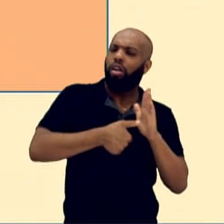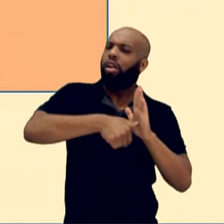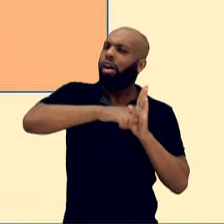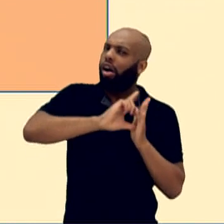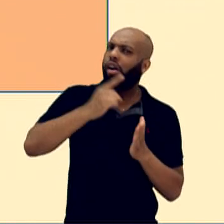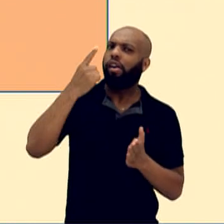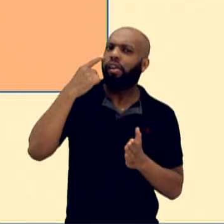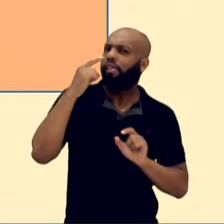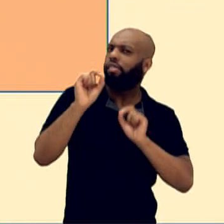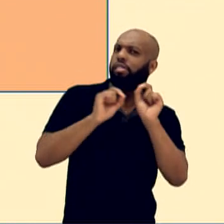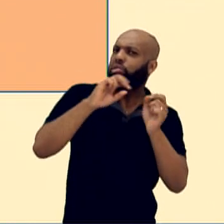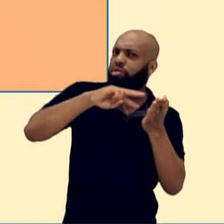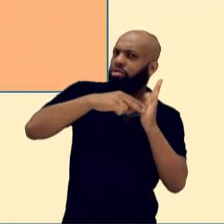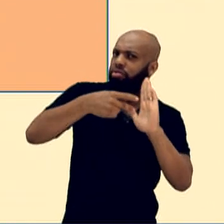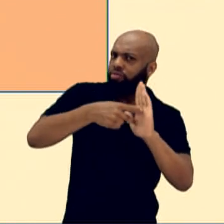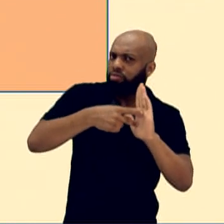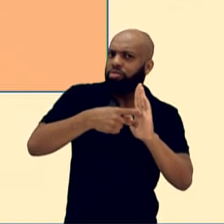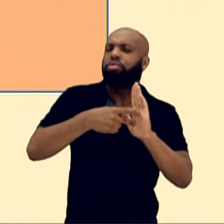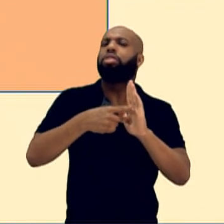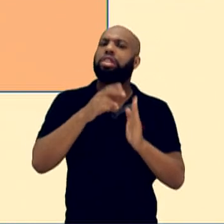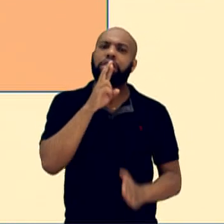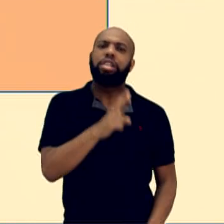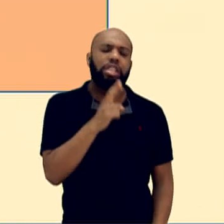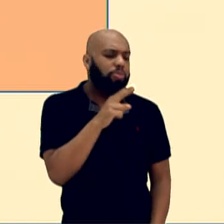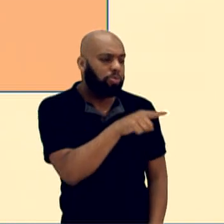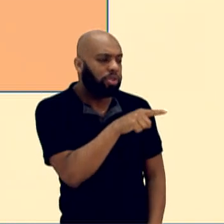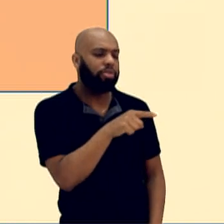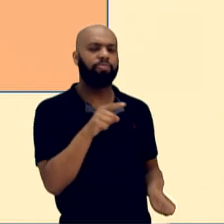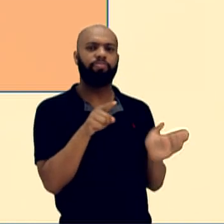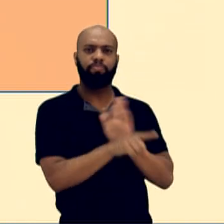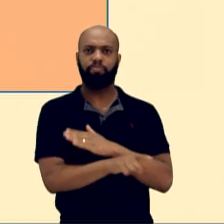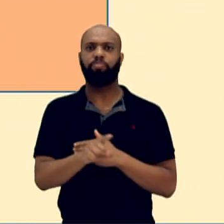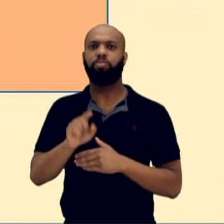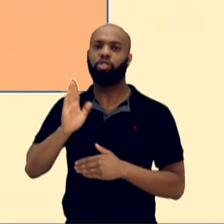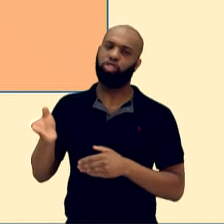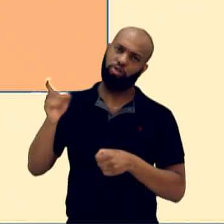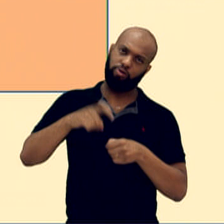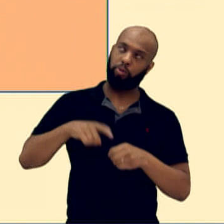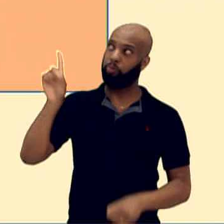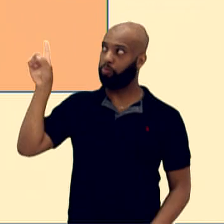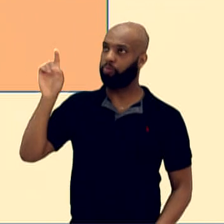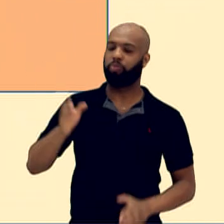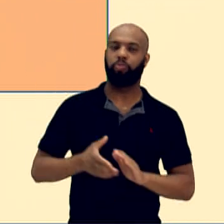última aula, né? Dê uma revisada ali, responda essa questão para mim e a gente já volta.